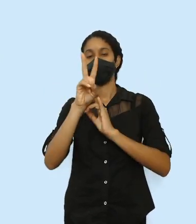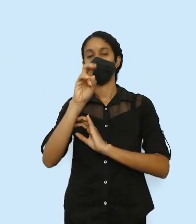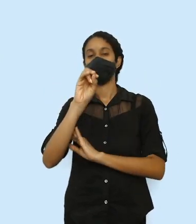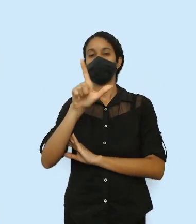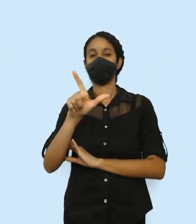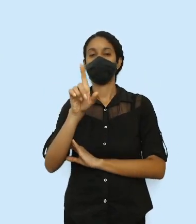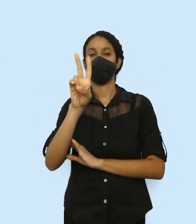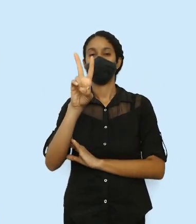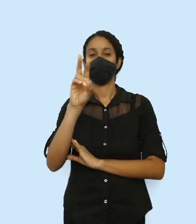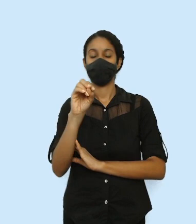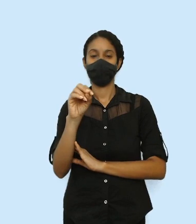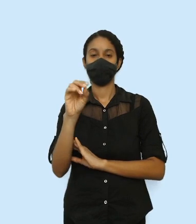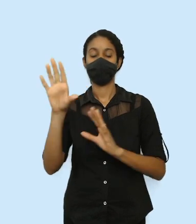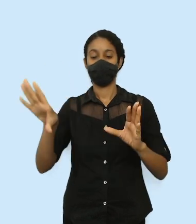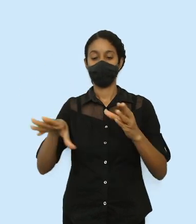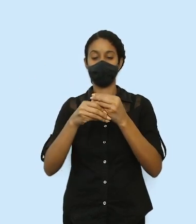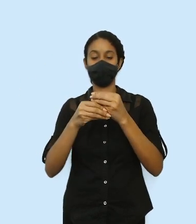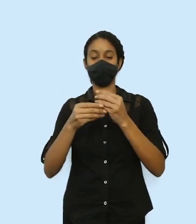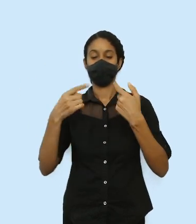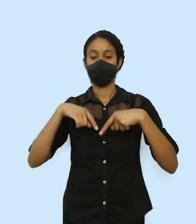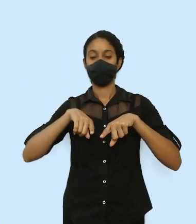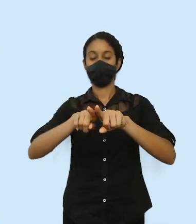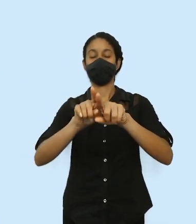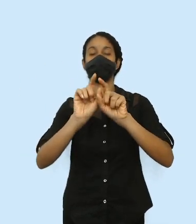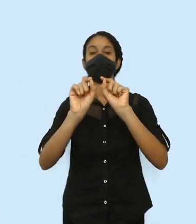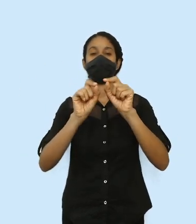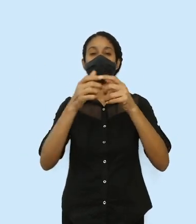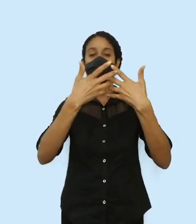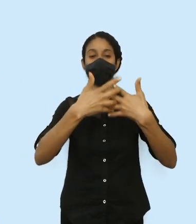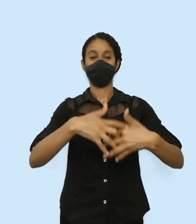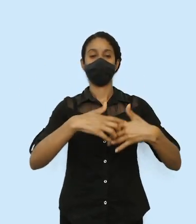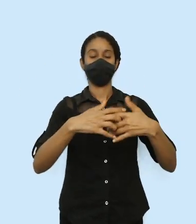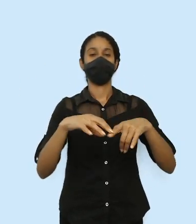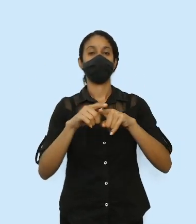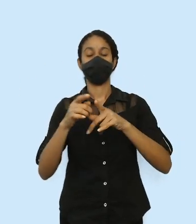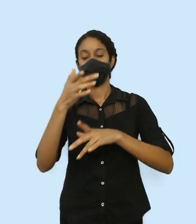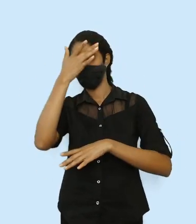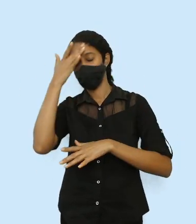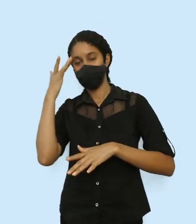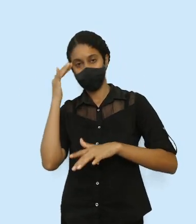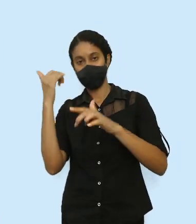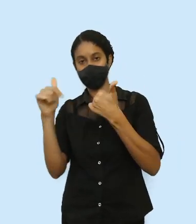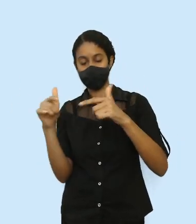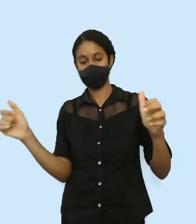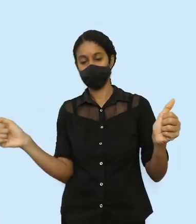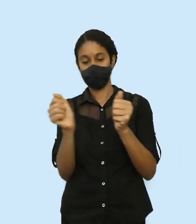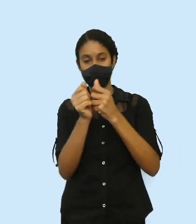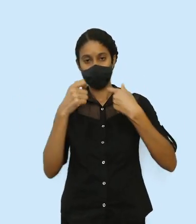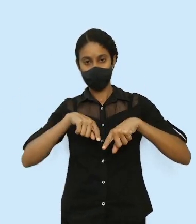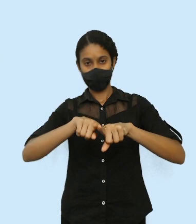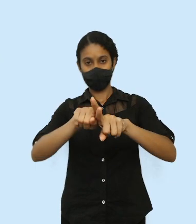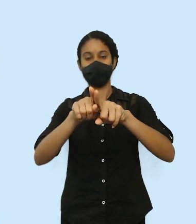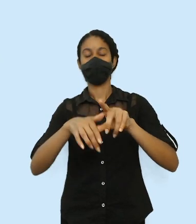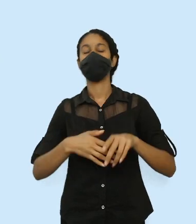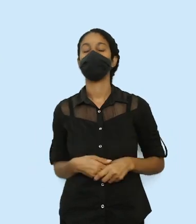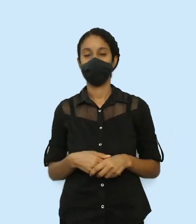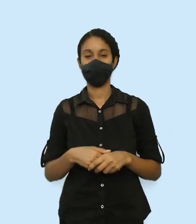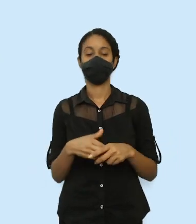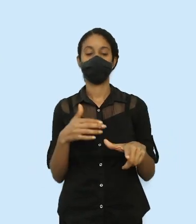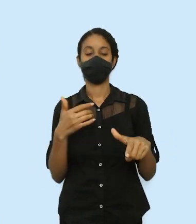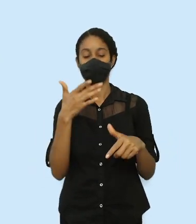e conciliou a execução manual e a automação. No volvismo, há um grande investimento no trabalhador